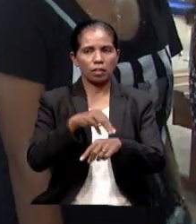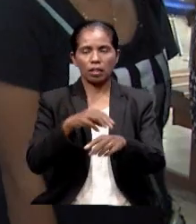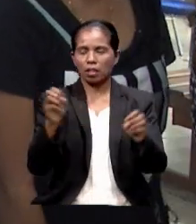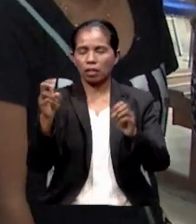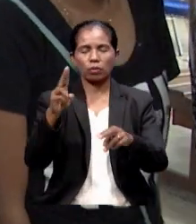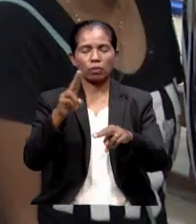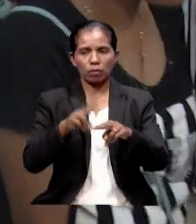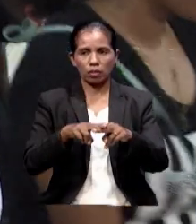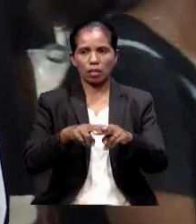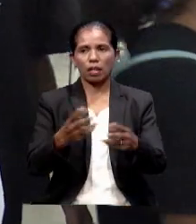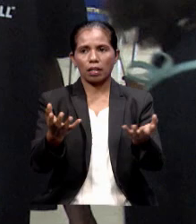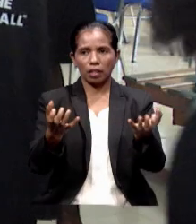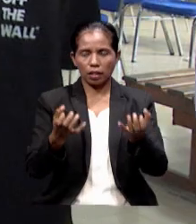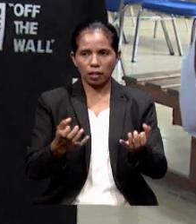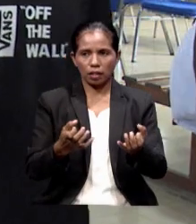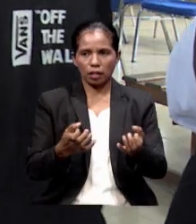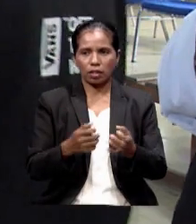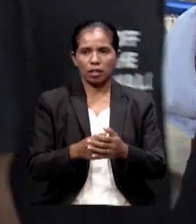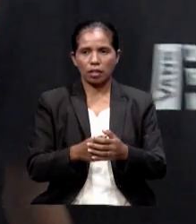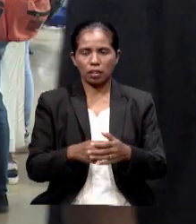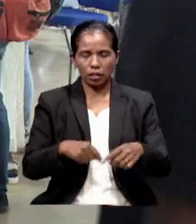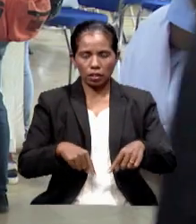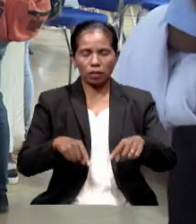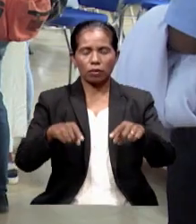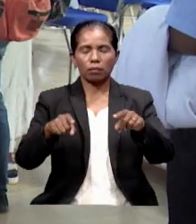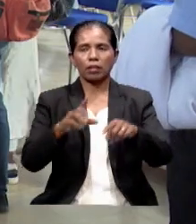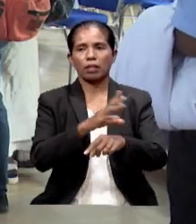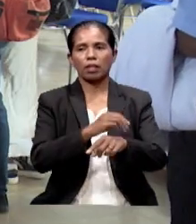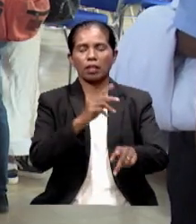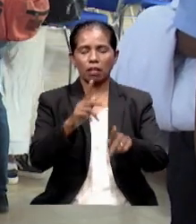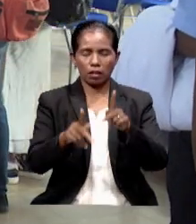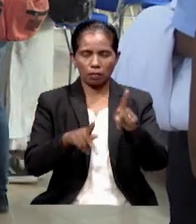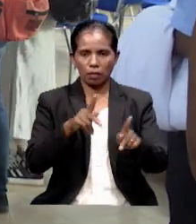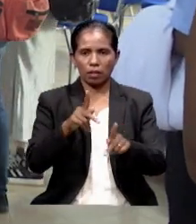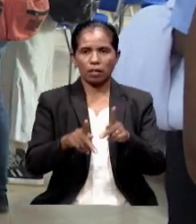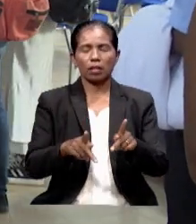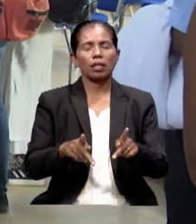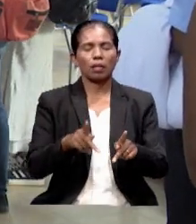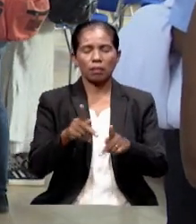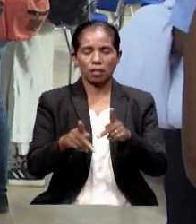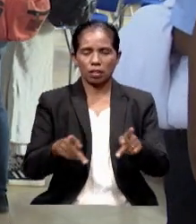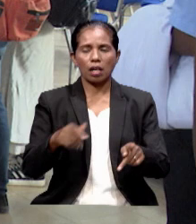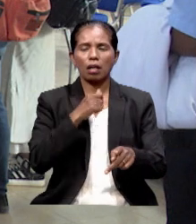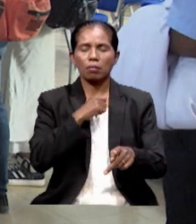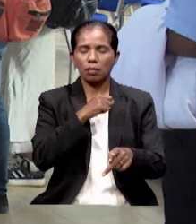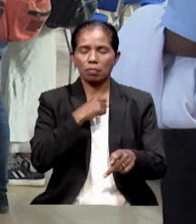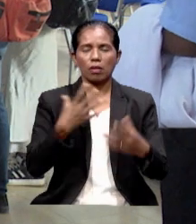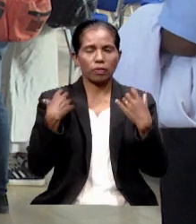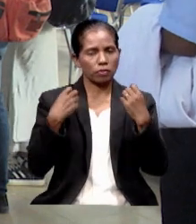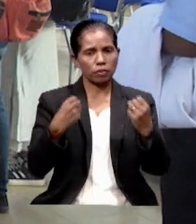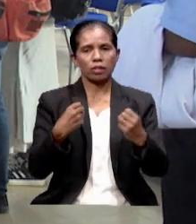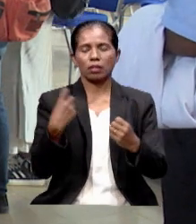la ia ni hakarak ne tenki sa e hotu ba altar ida ne maka e mai ida ne be iha ni ni an e forsa vontade ida ne be maka halo